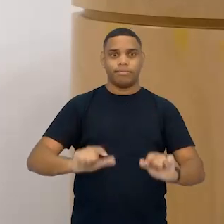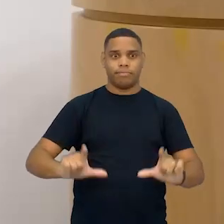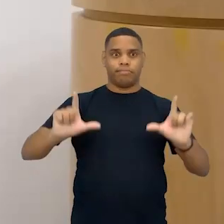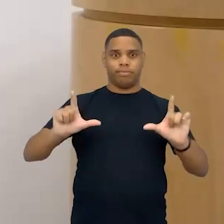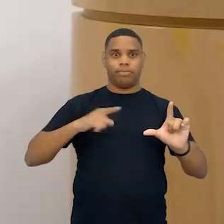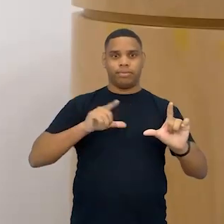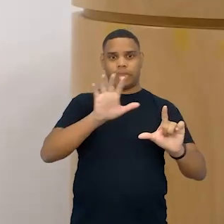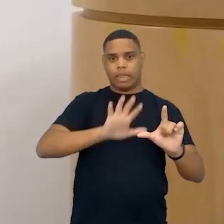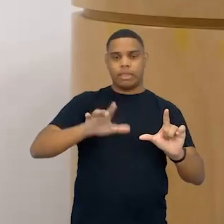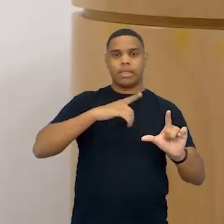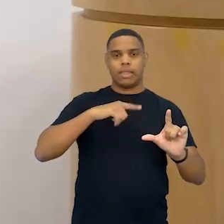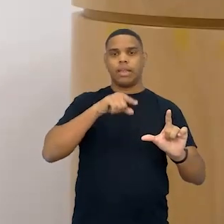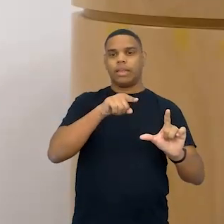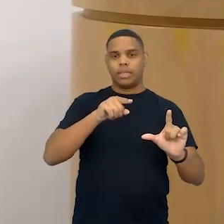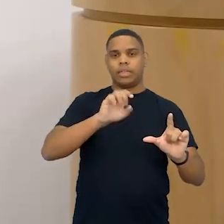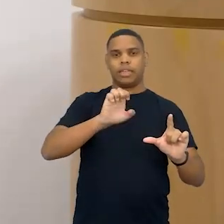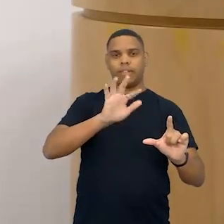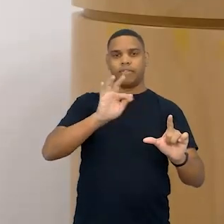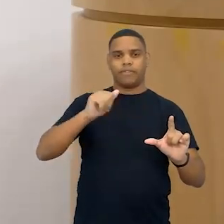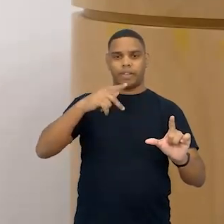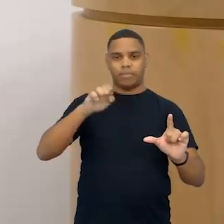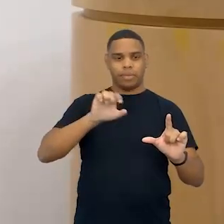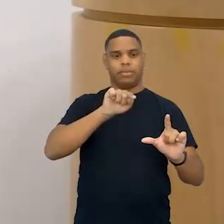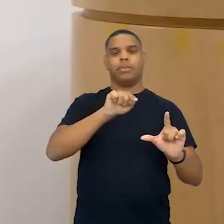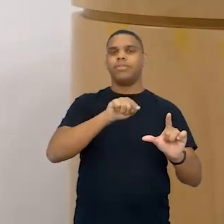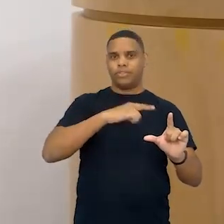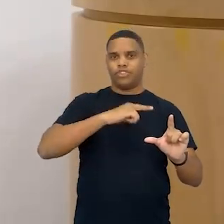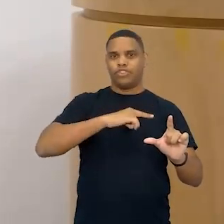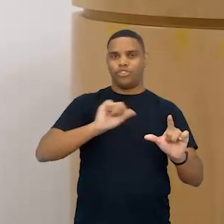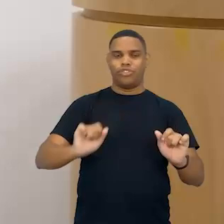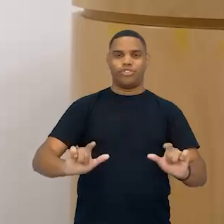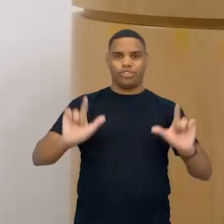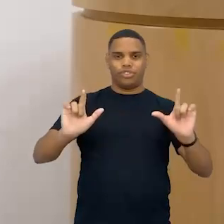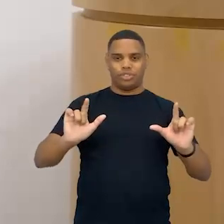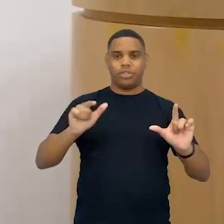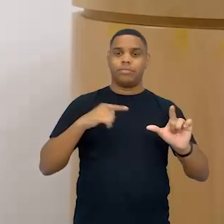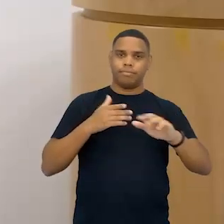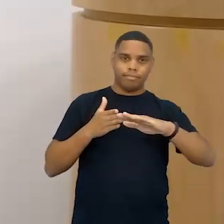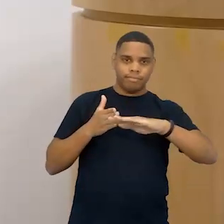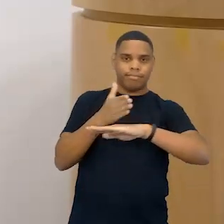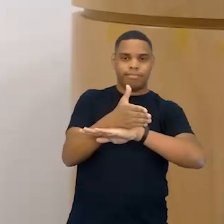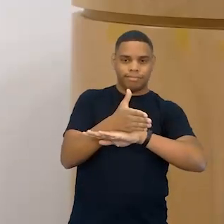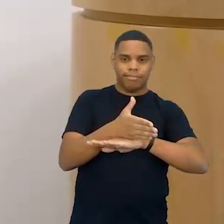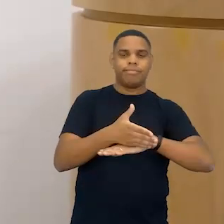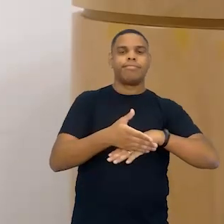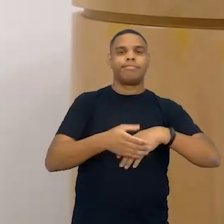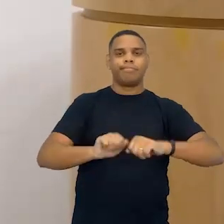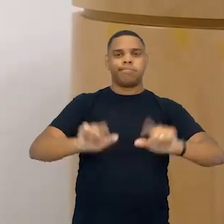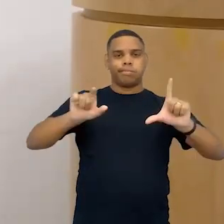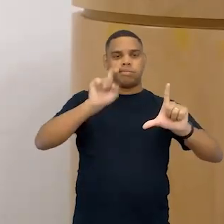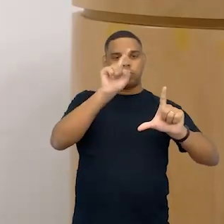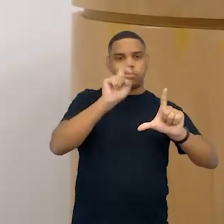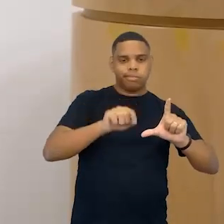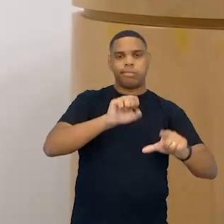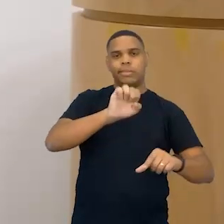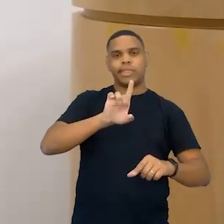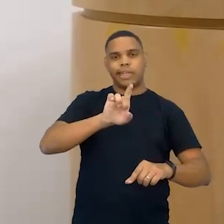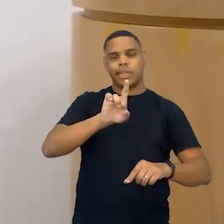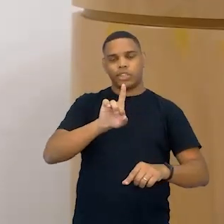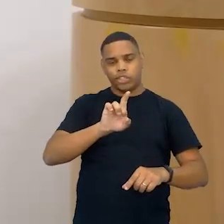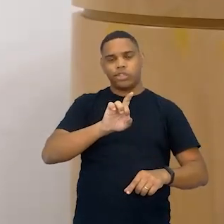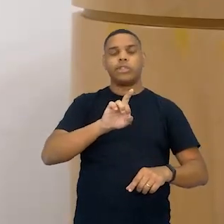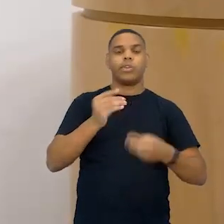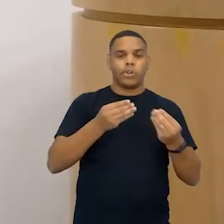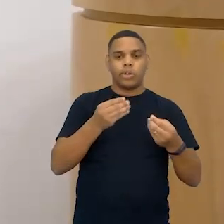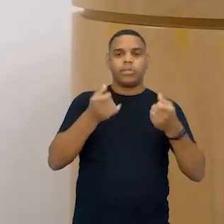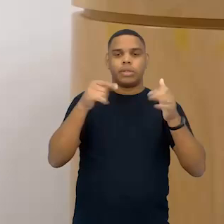a página específica da EFAP, que é do professor multiplicador. Você entra lá, ele já vai direcionar para a sede. Enfim,